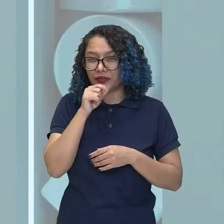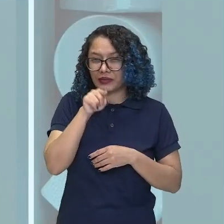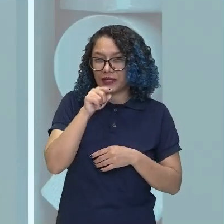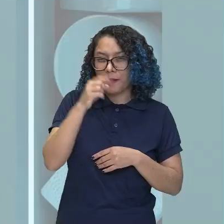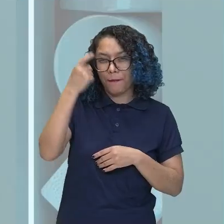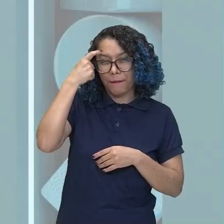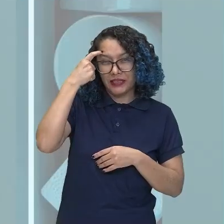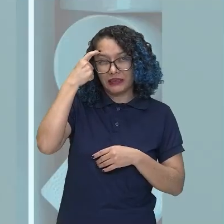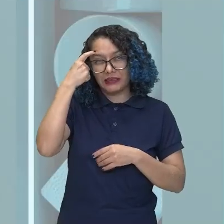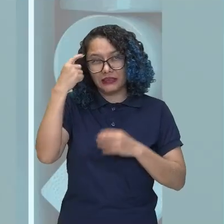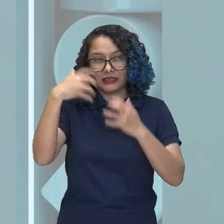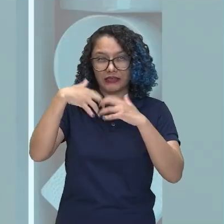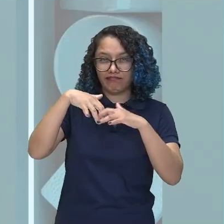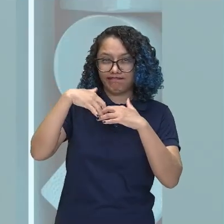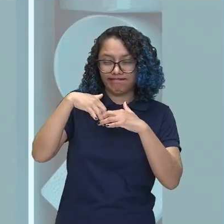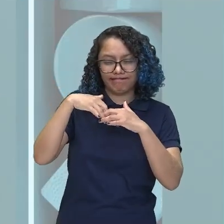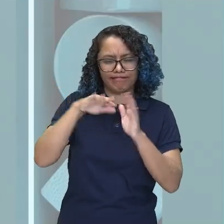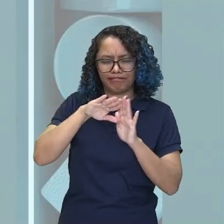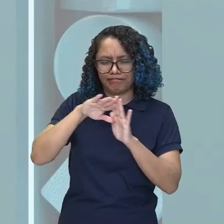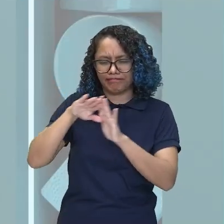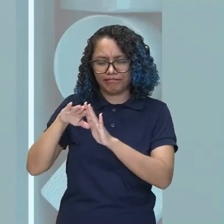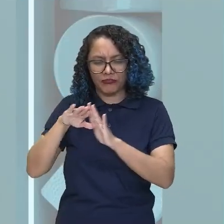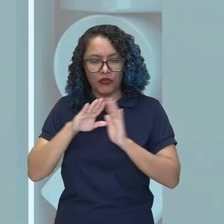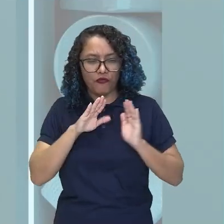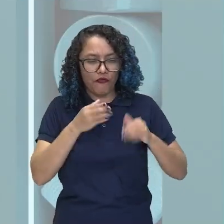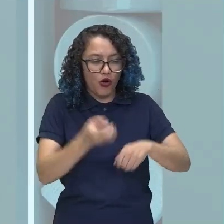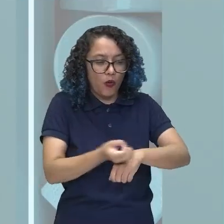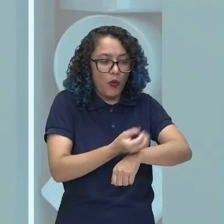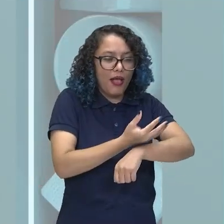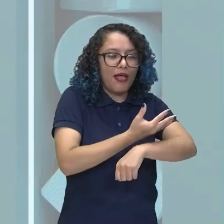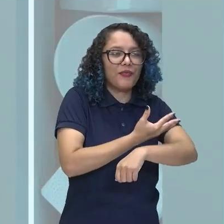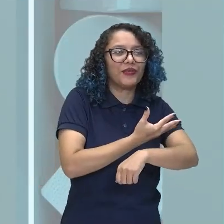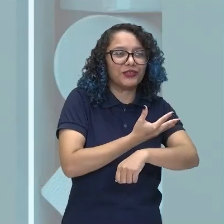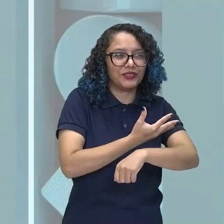não racional, justamente de forma